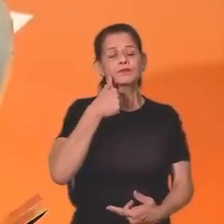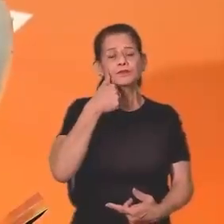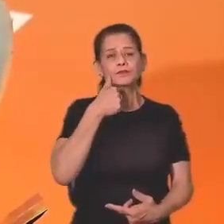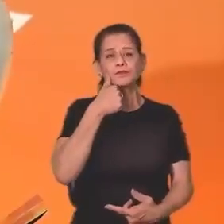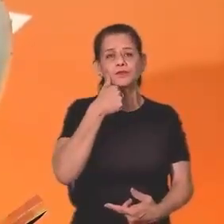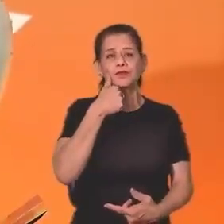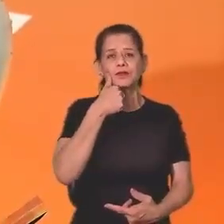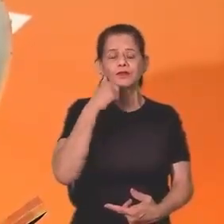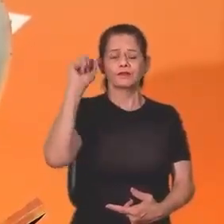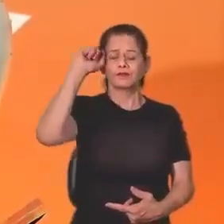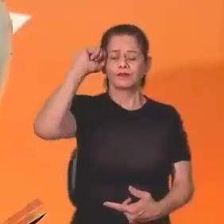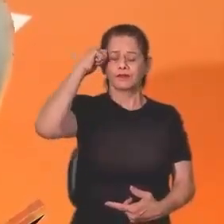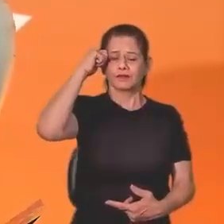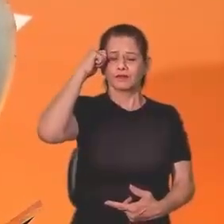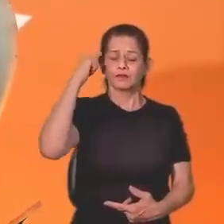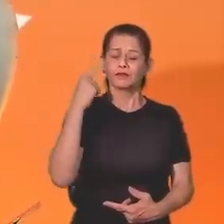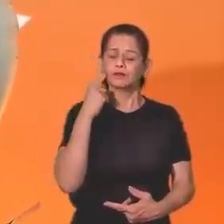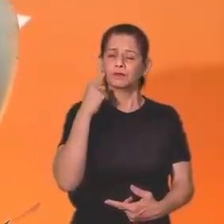pele clara,